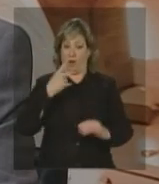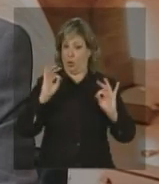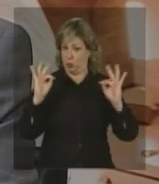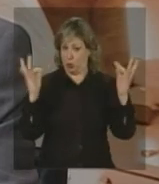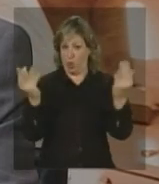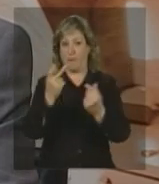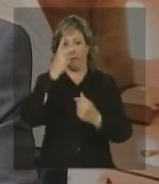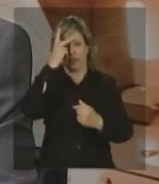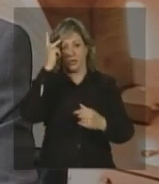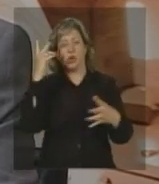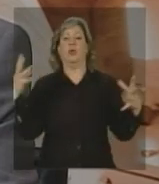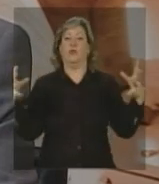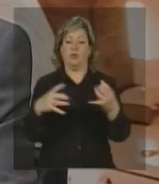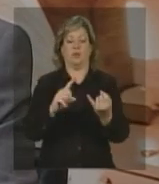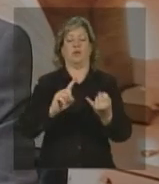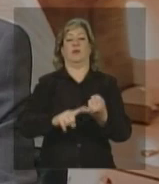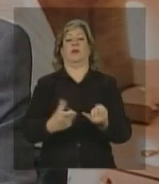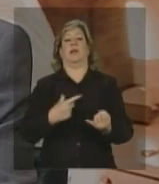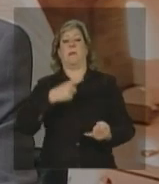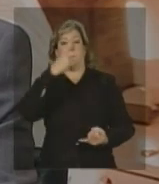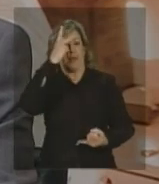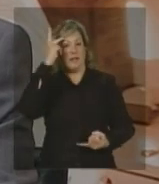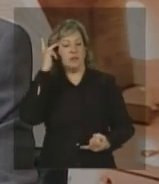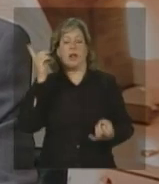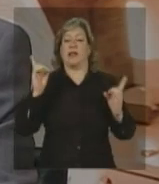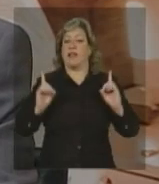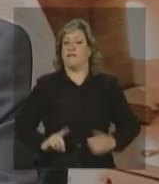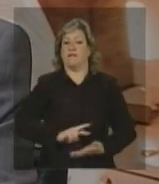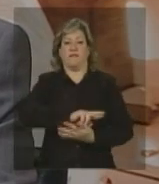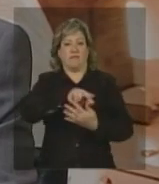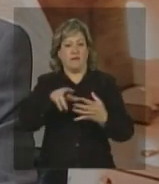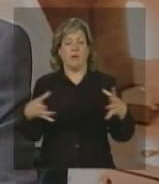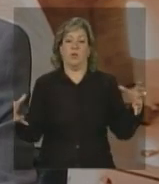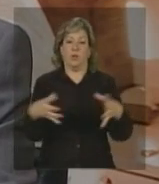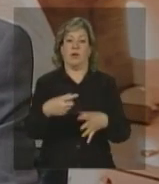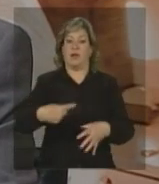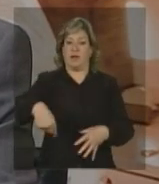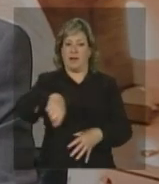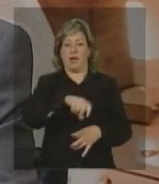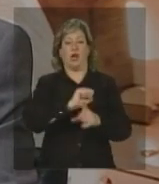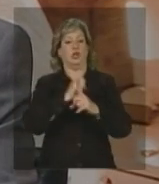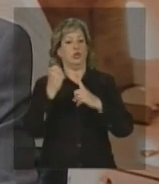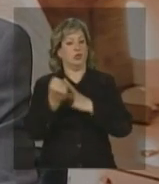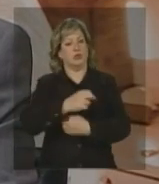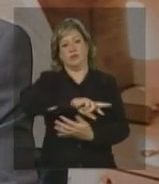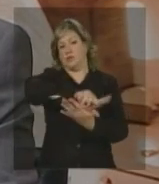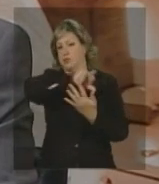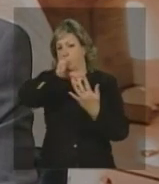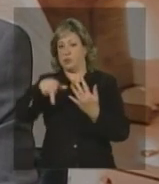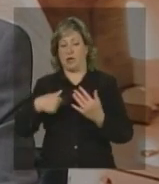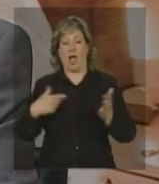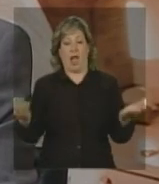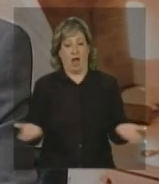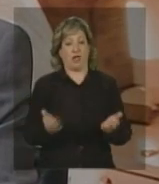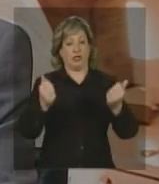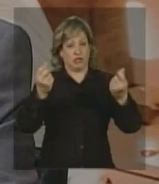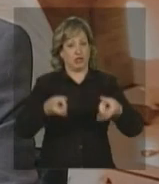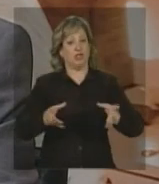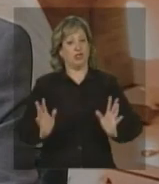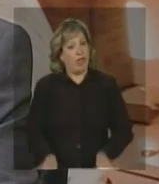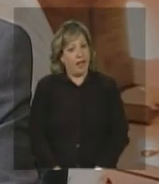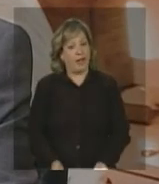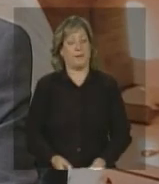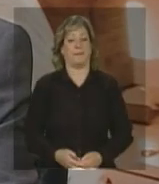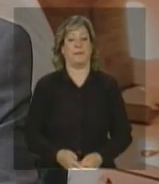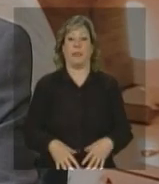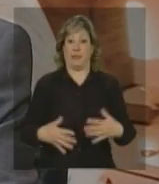pessoas, inclui aí também as pessoas com deficiência que fazem parte dessa sociedade plural que eu já acabei de mencionar aqui.